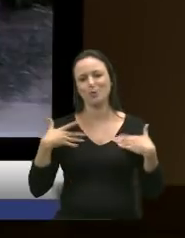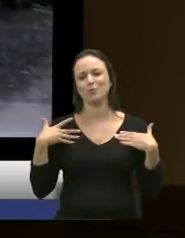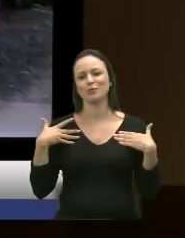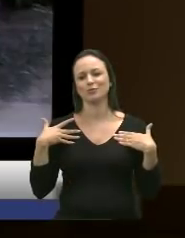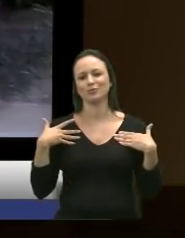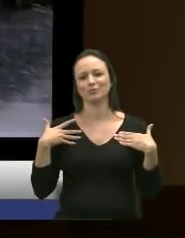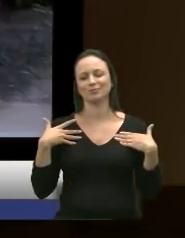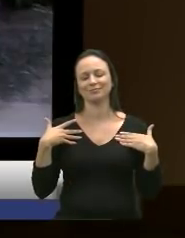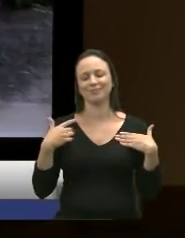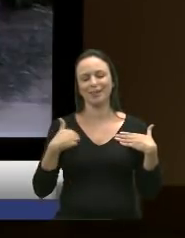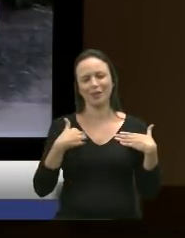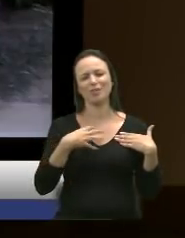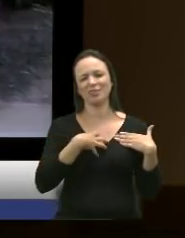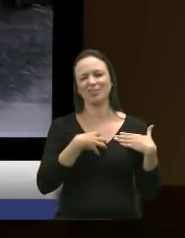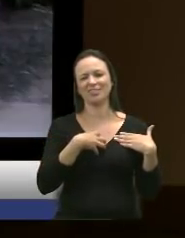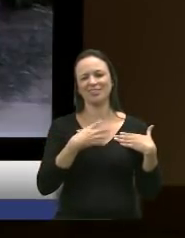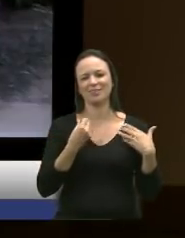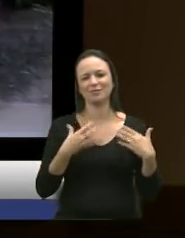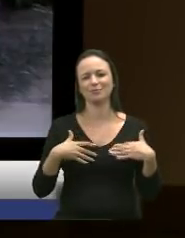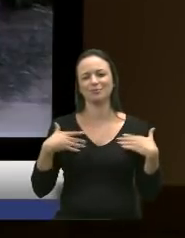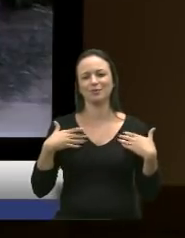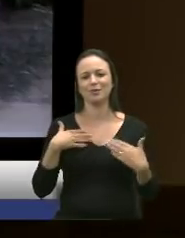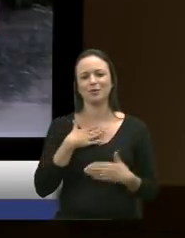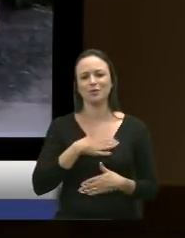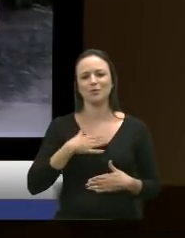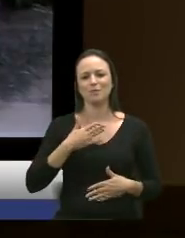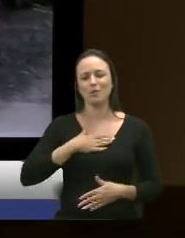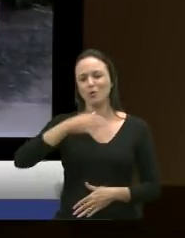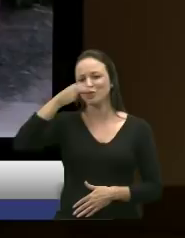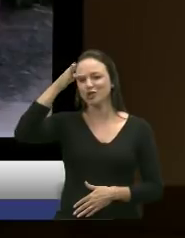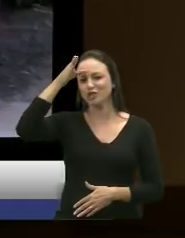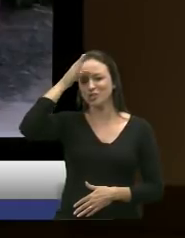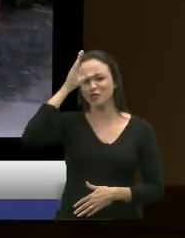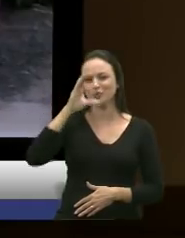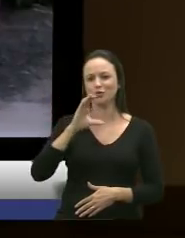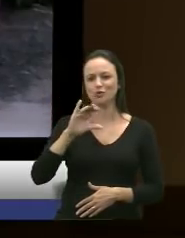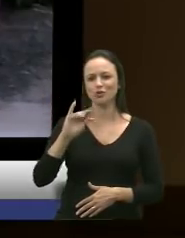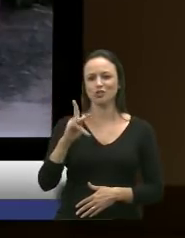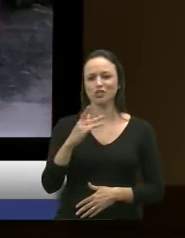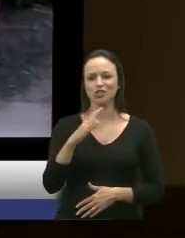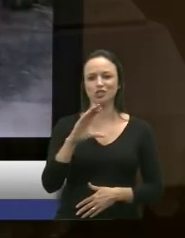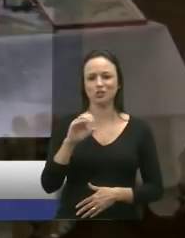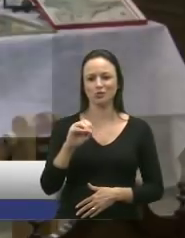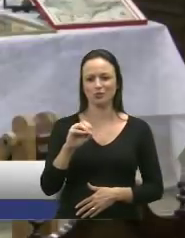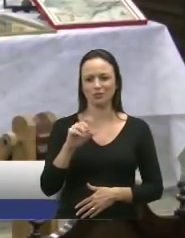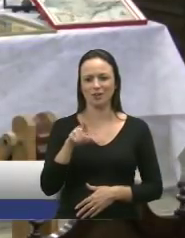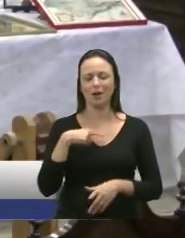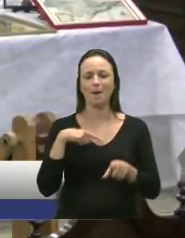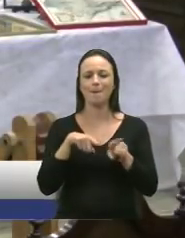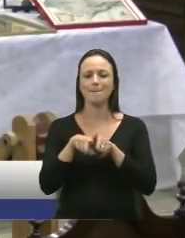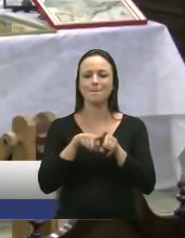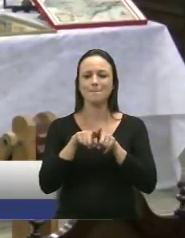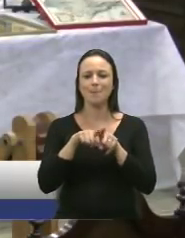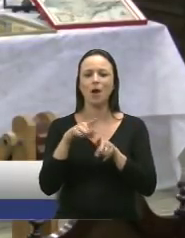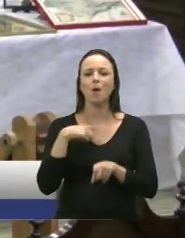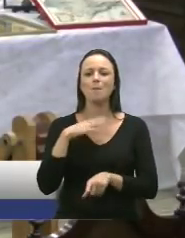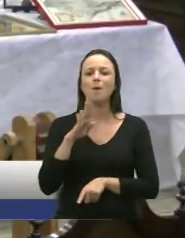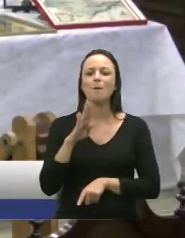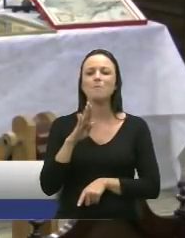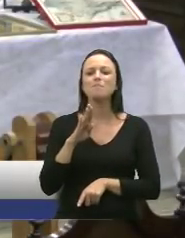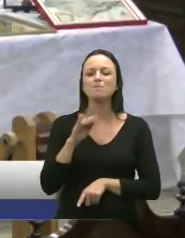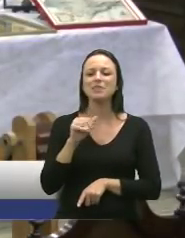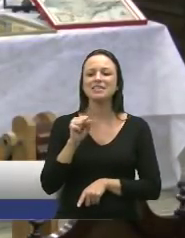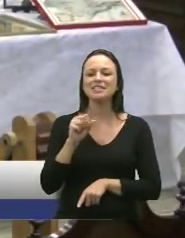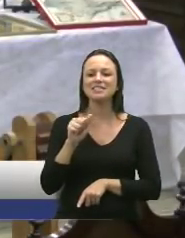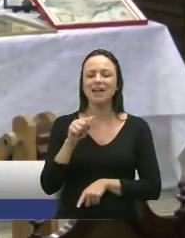Eu tenho o prazer de chamar de tio Chico. Ele era irmão do meu bisavô. Meu